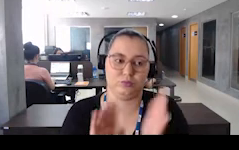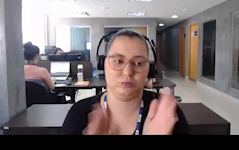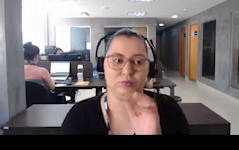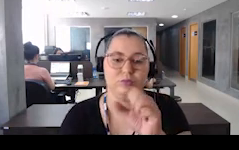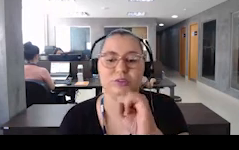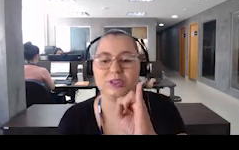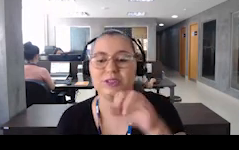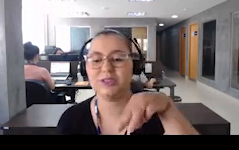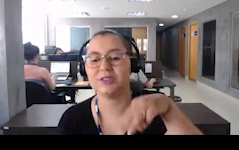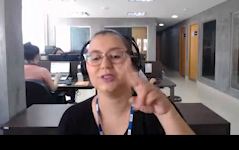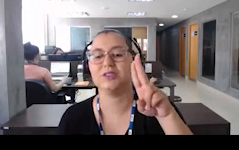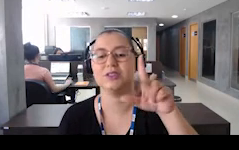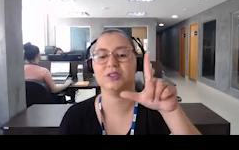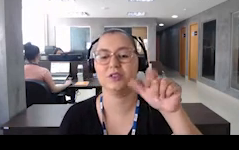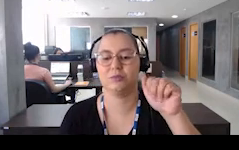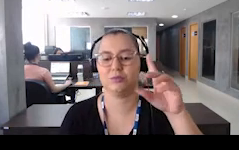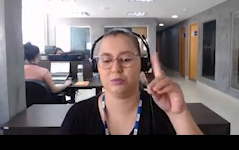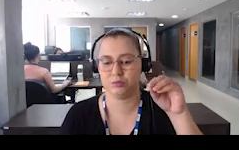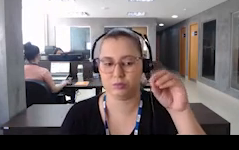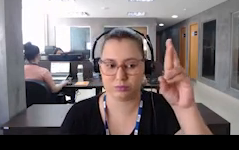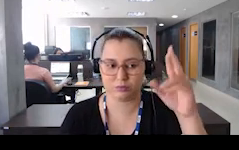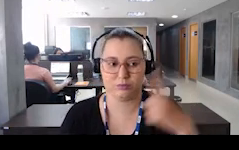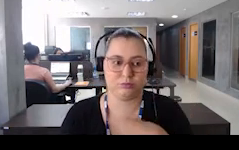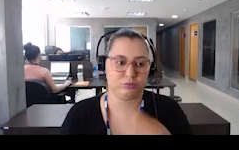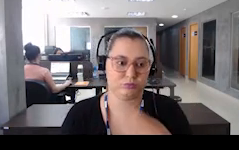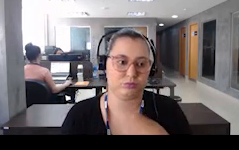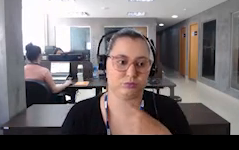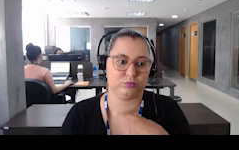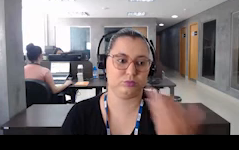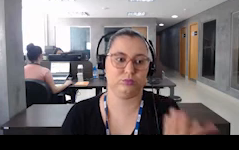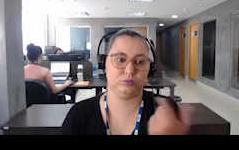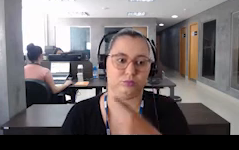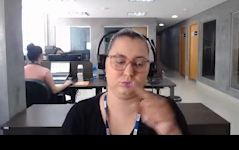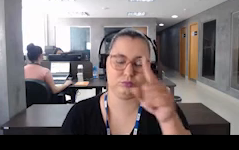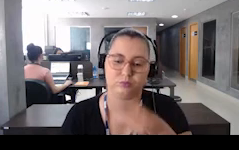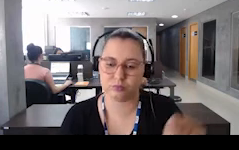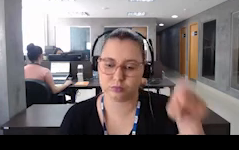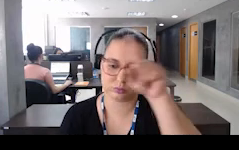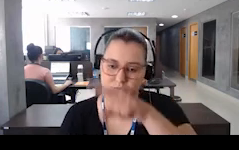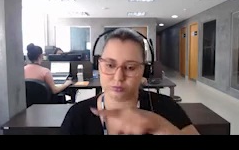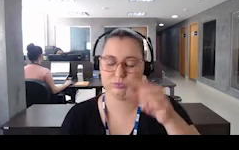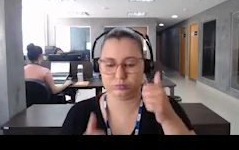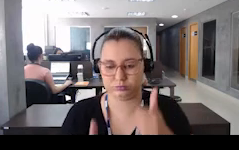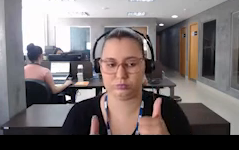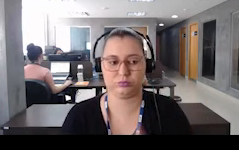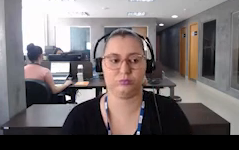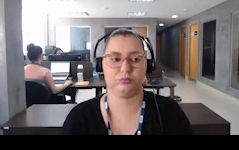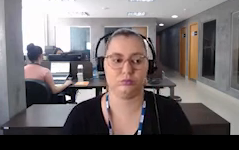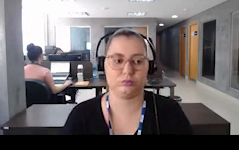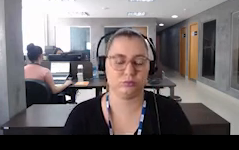simulador, né? Vocês podem usar aqui, ó, o exemplo do próprio vídeo que tem para poder vocês fazerem o desenho,